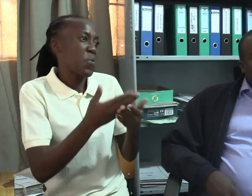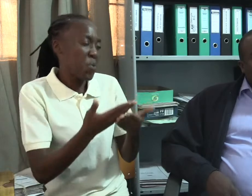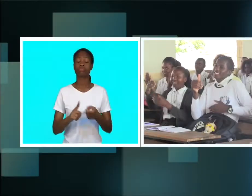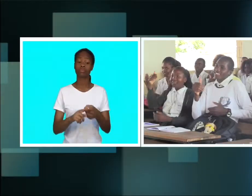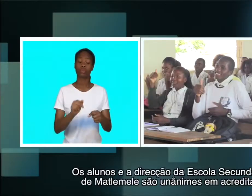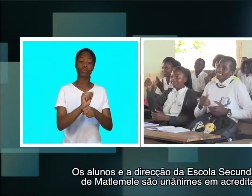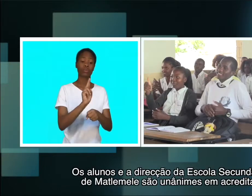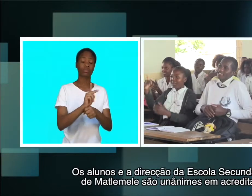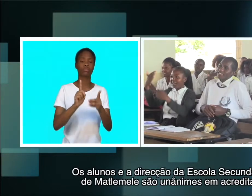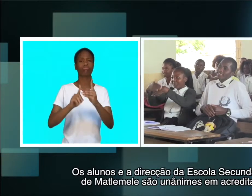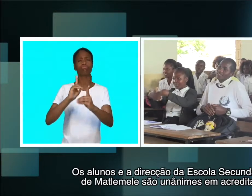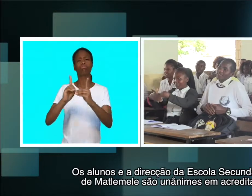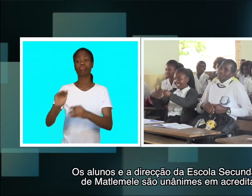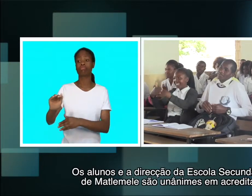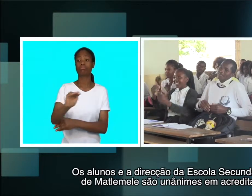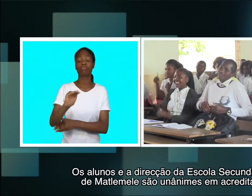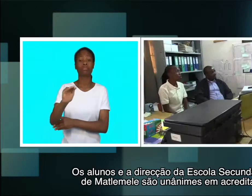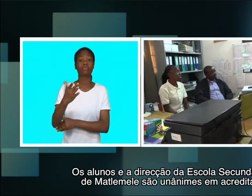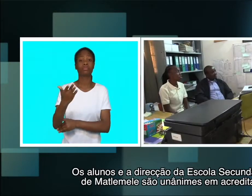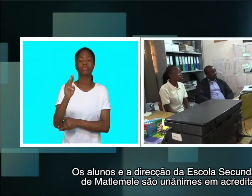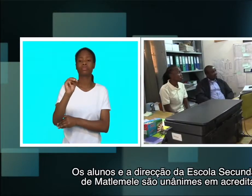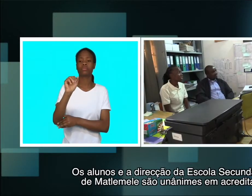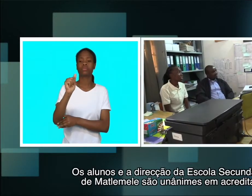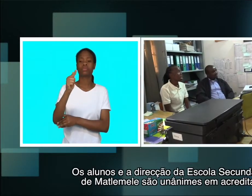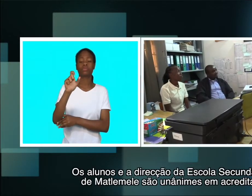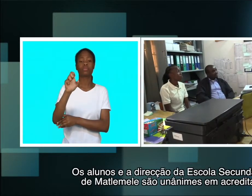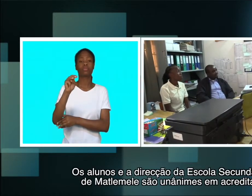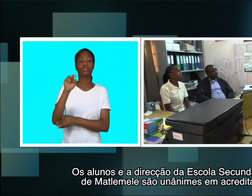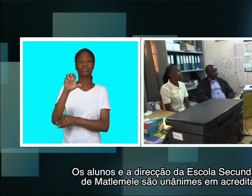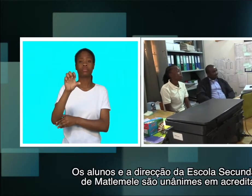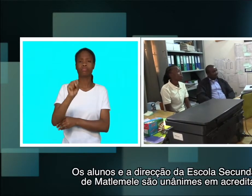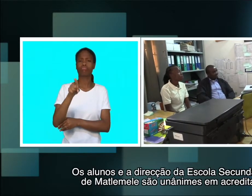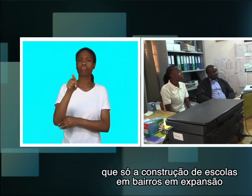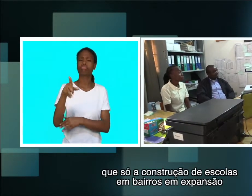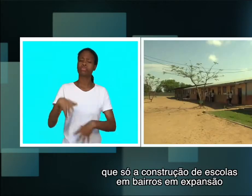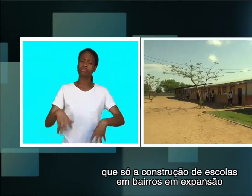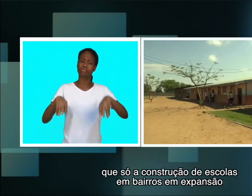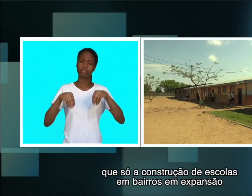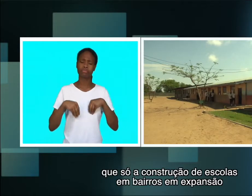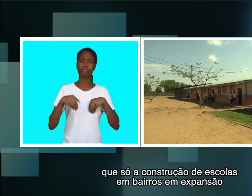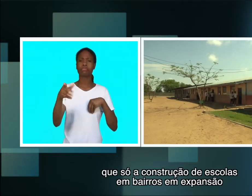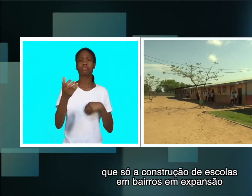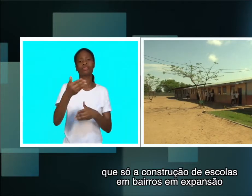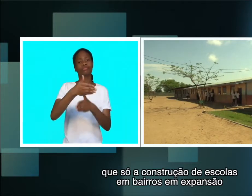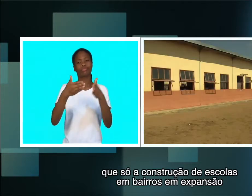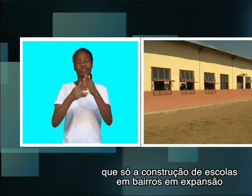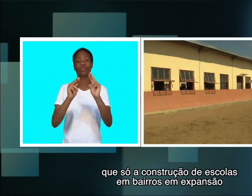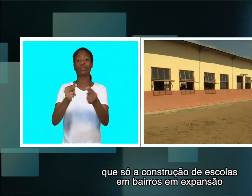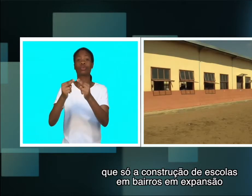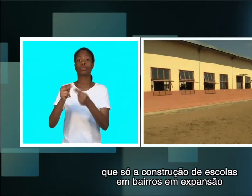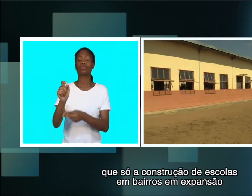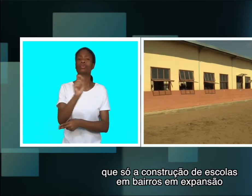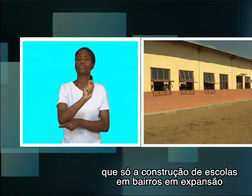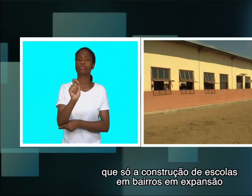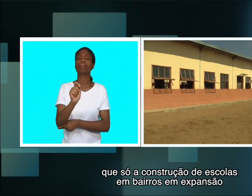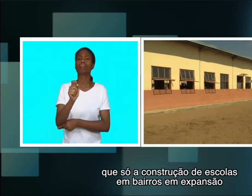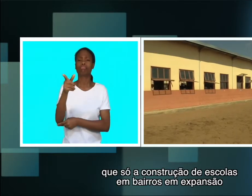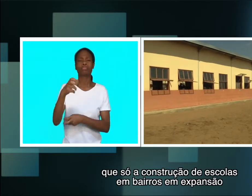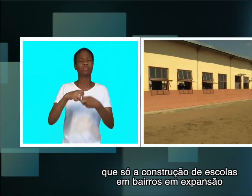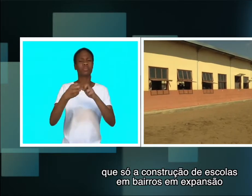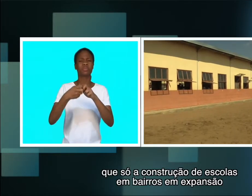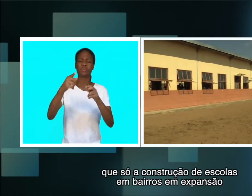Os alunos e a direção da escola secundária do Matrimel são unânimes em acreditar que só